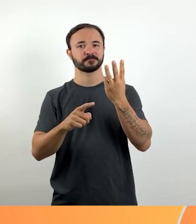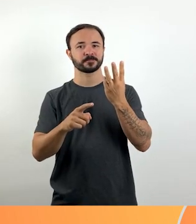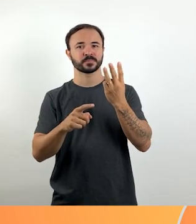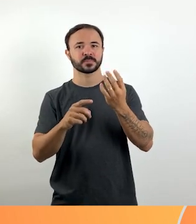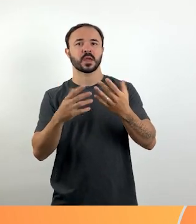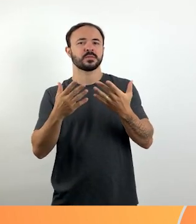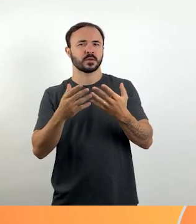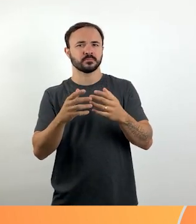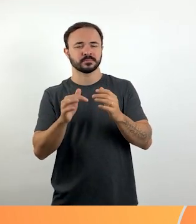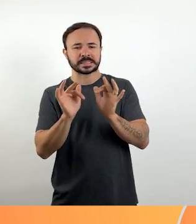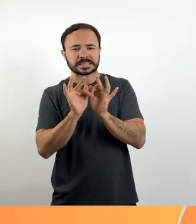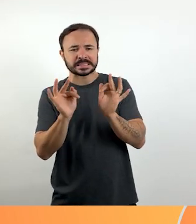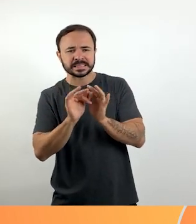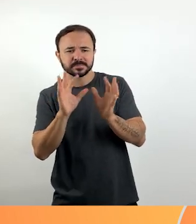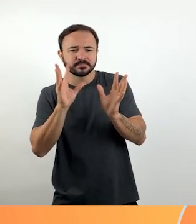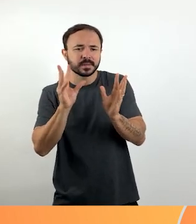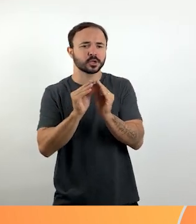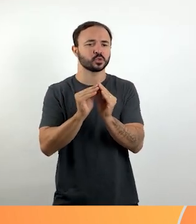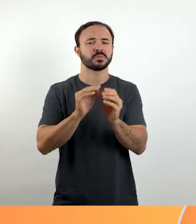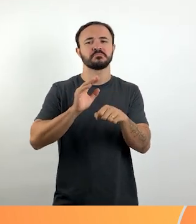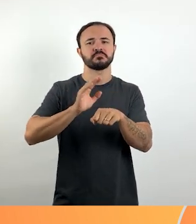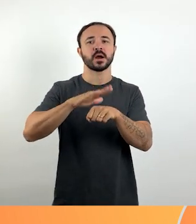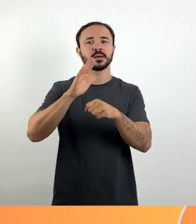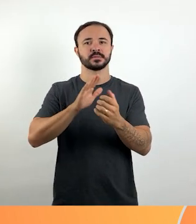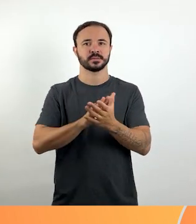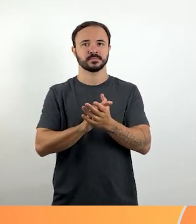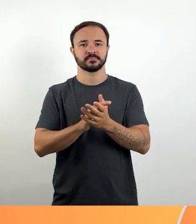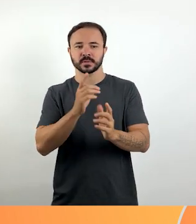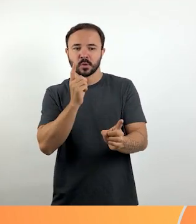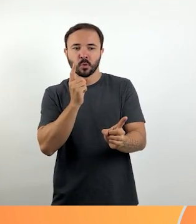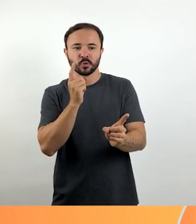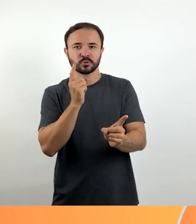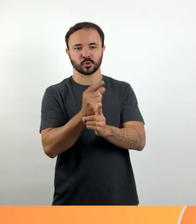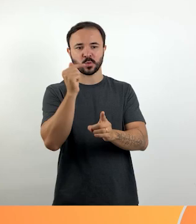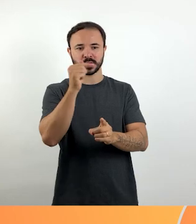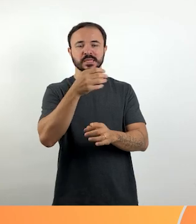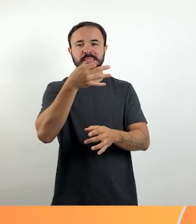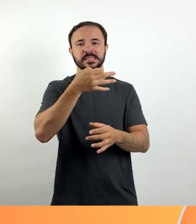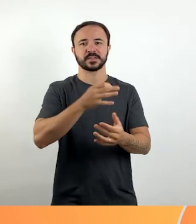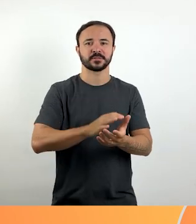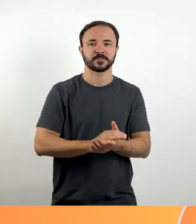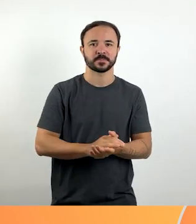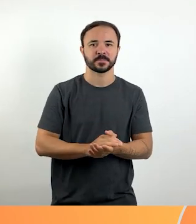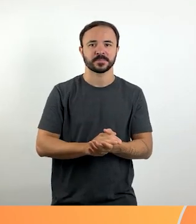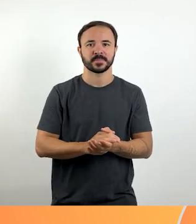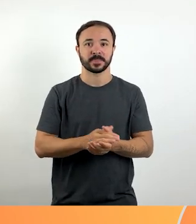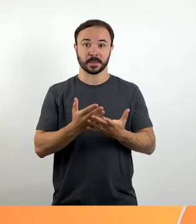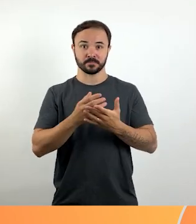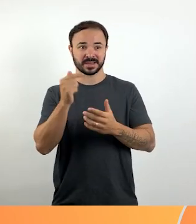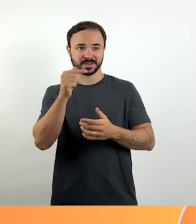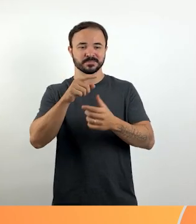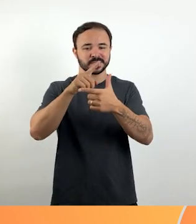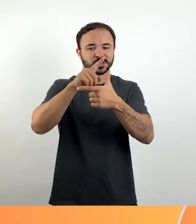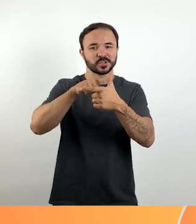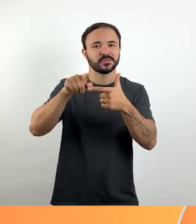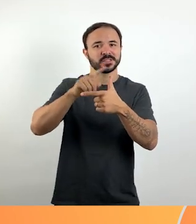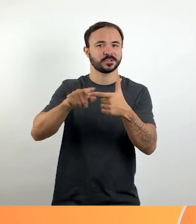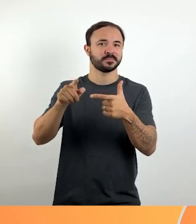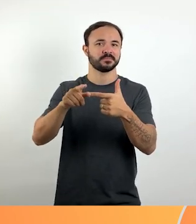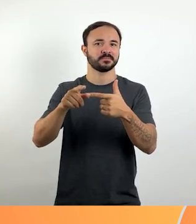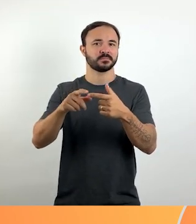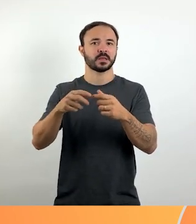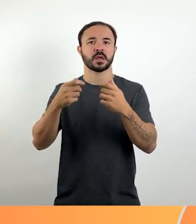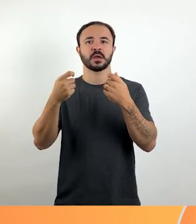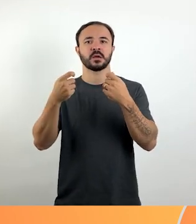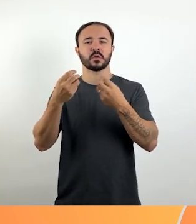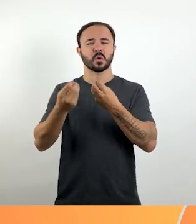nós chegamos até aqui. E aí, para que isso seja divisor, tem que dar um valor inteiro. C tem que